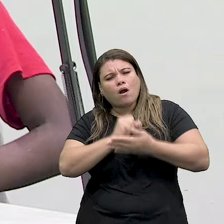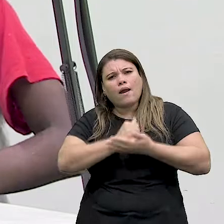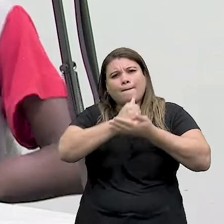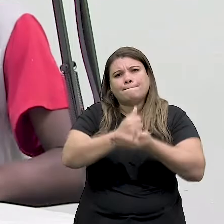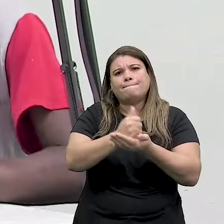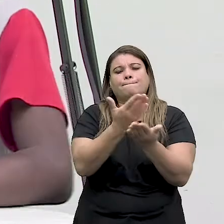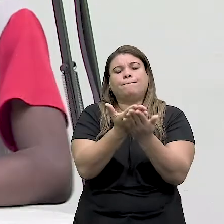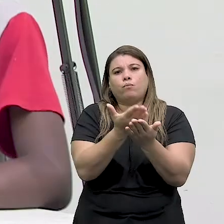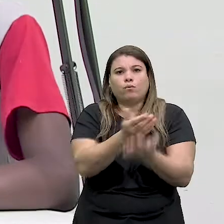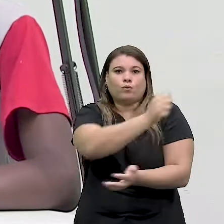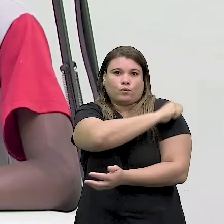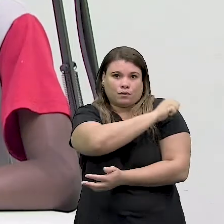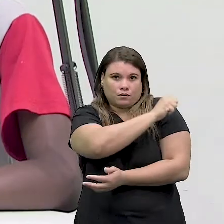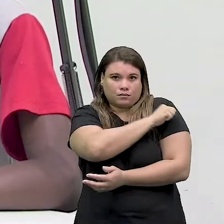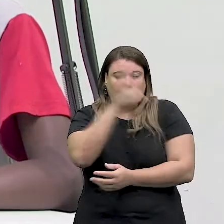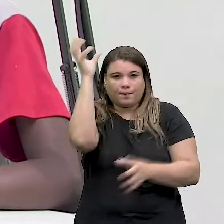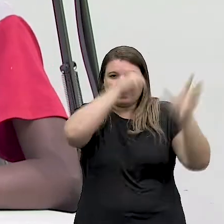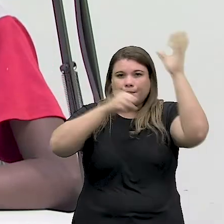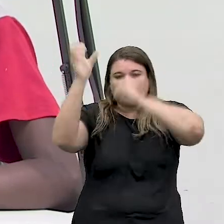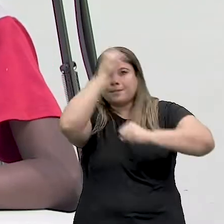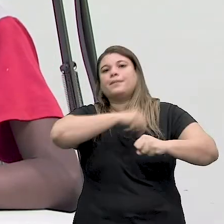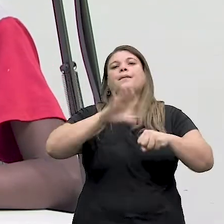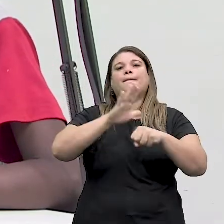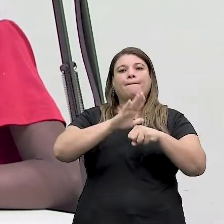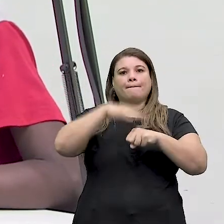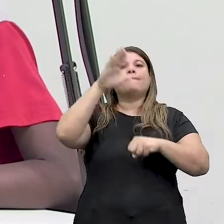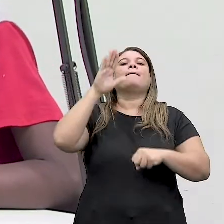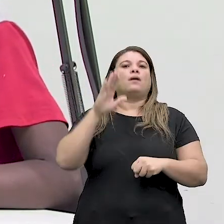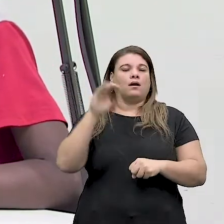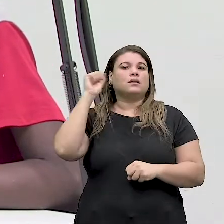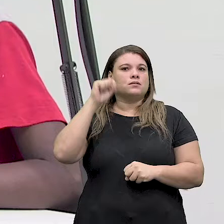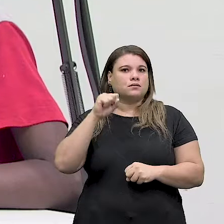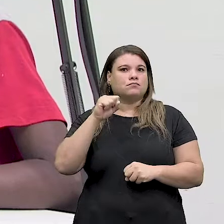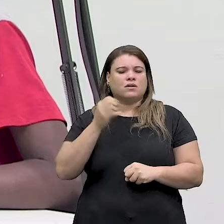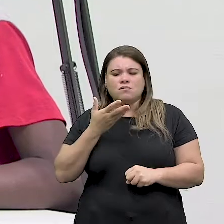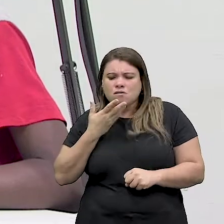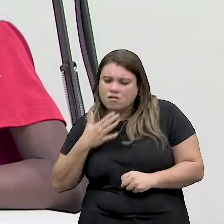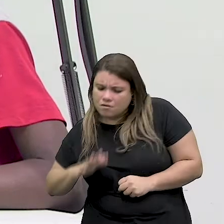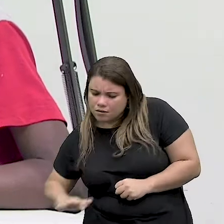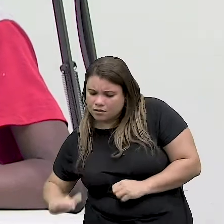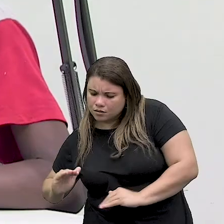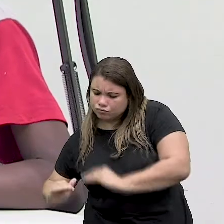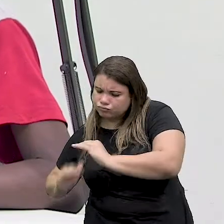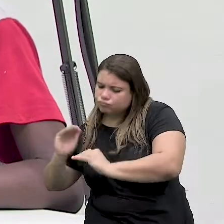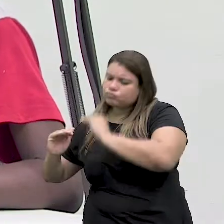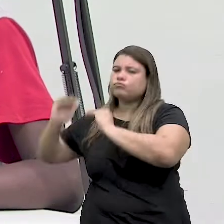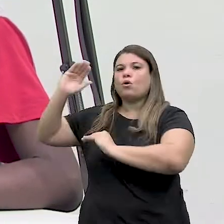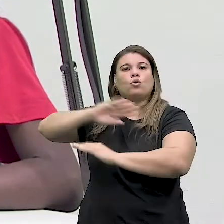alfabetização dos nossos estudantes, desde as nossas crianças e vai até a